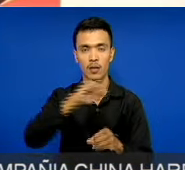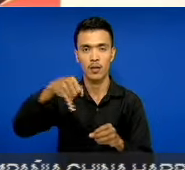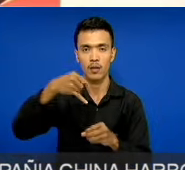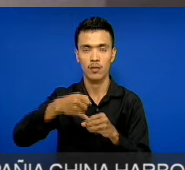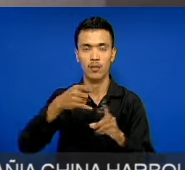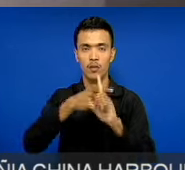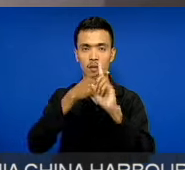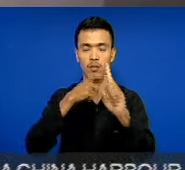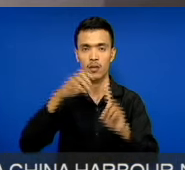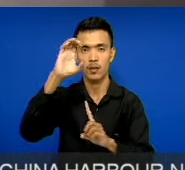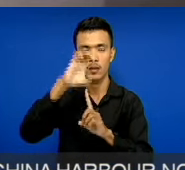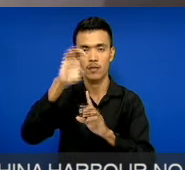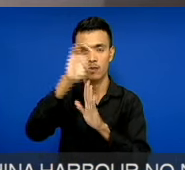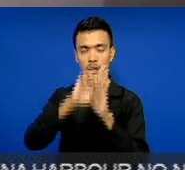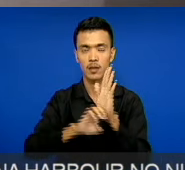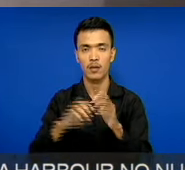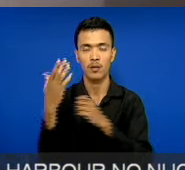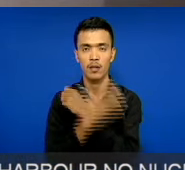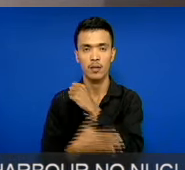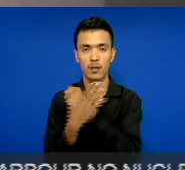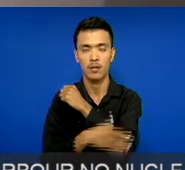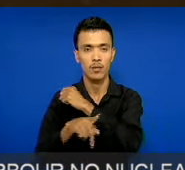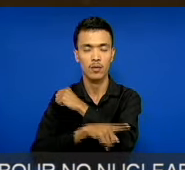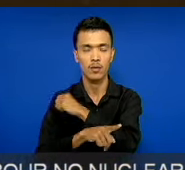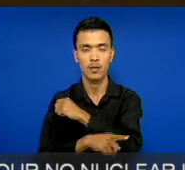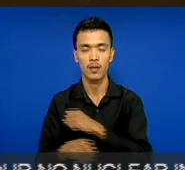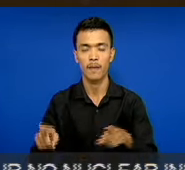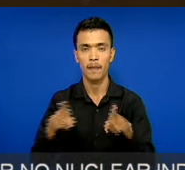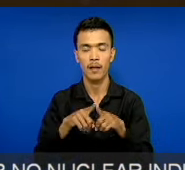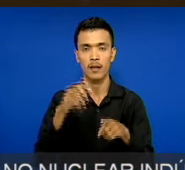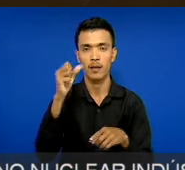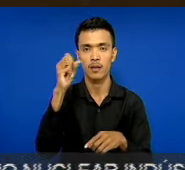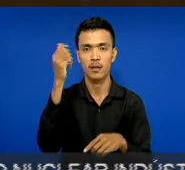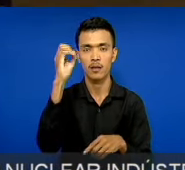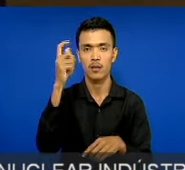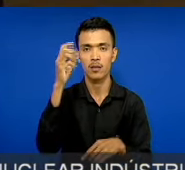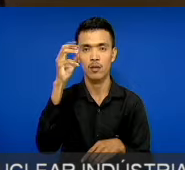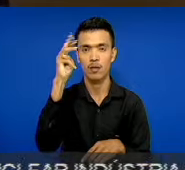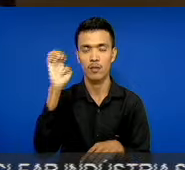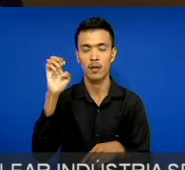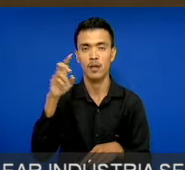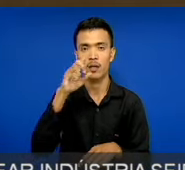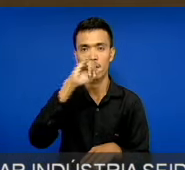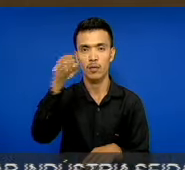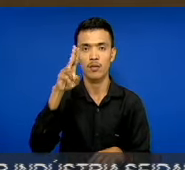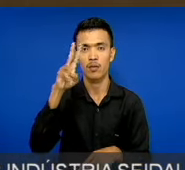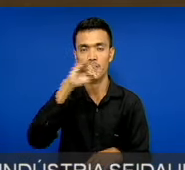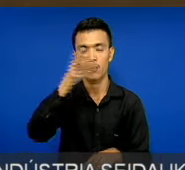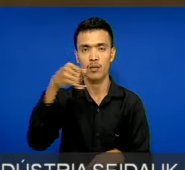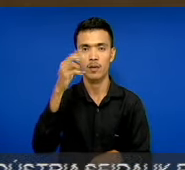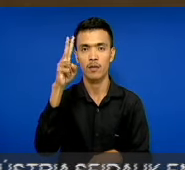composto Rússia Sef Estado Rússia Nação Portuguesa Sira, Hanesan São Tomé e Príncipe, Guiné-Bissau,